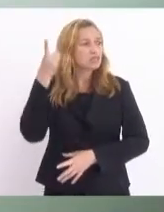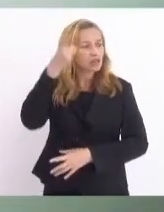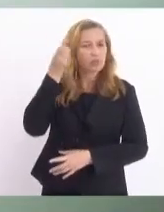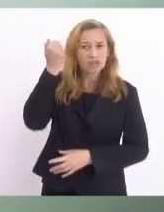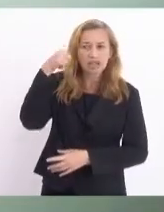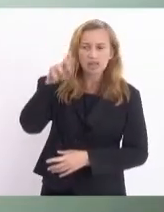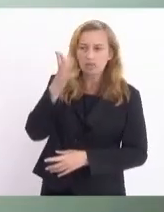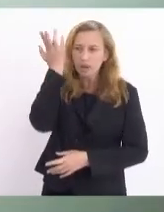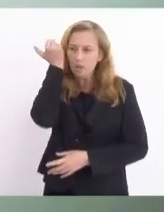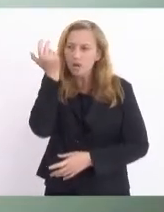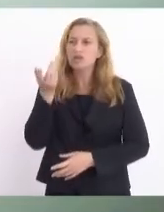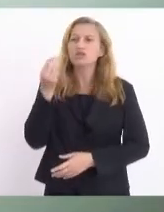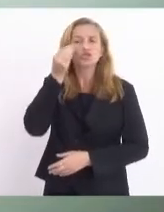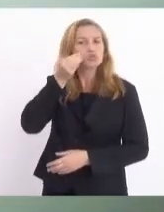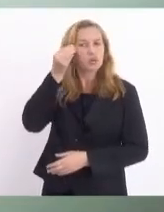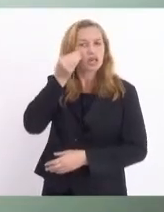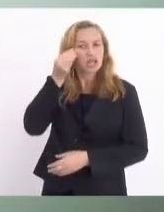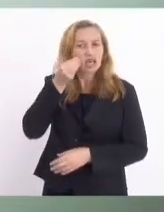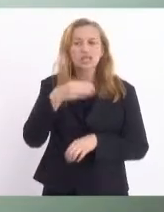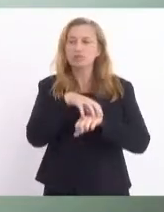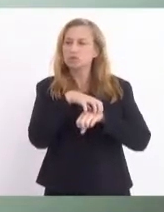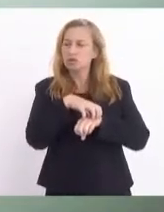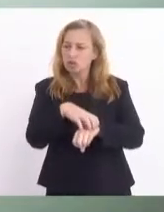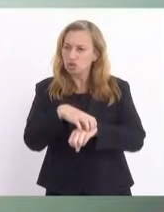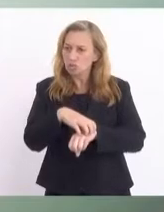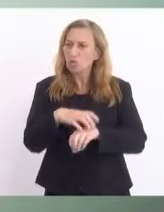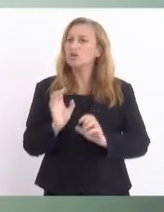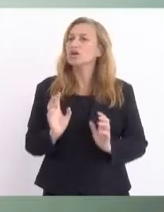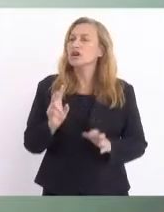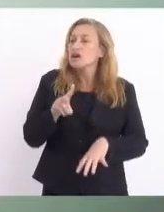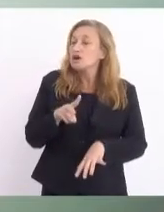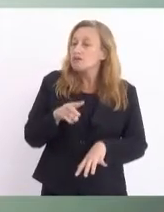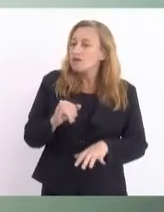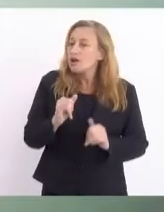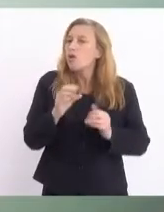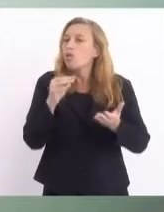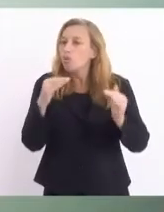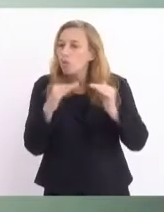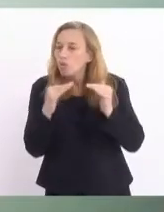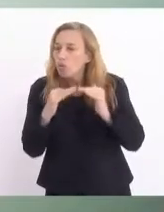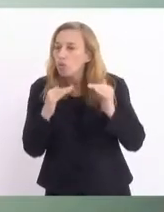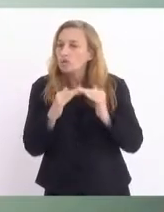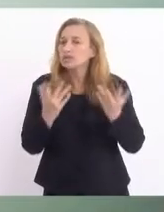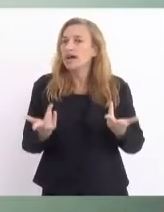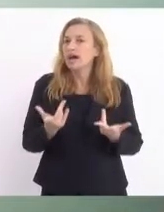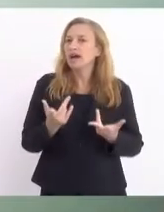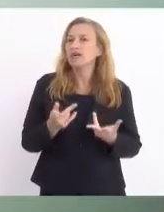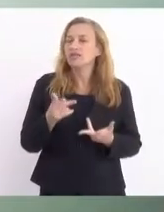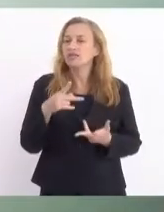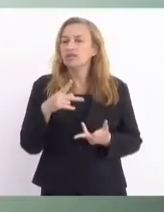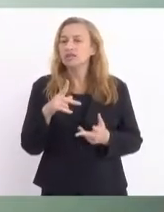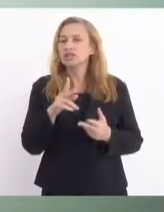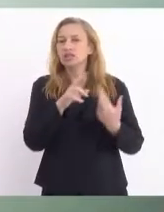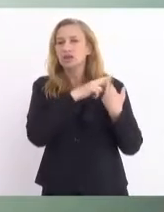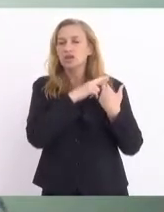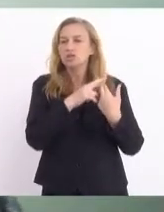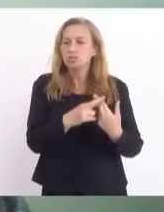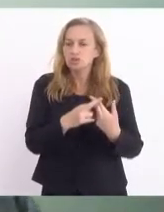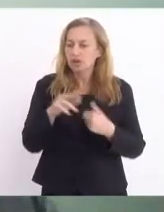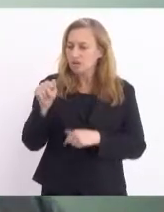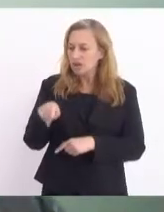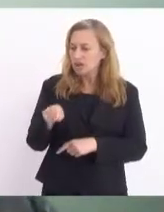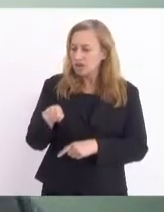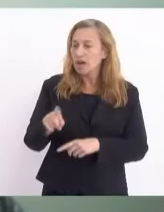tem uma experiência na questão do transporte, vai concordar, trazendo aqui não só os responsáveis, mas ouvindo